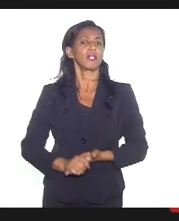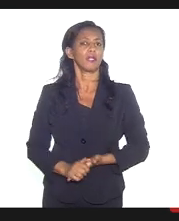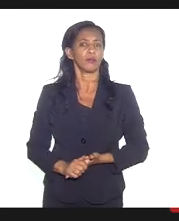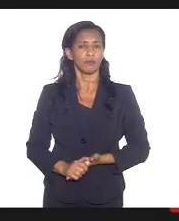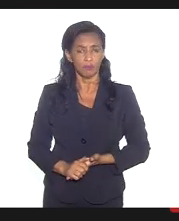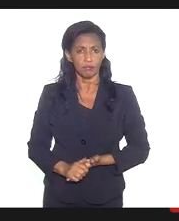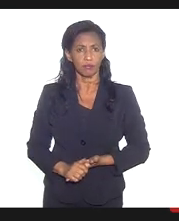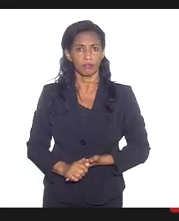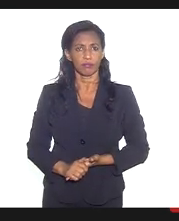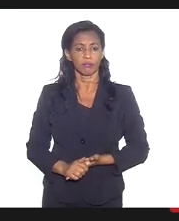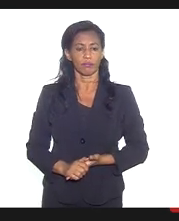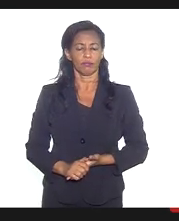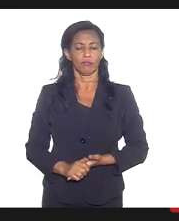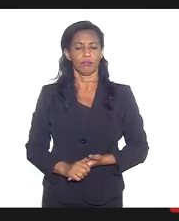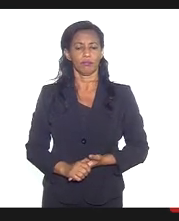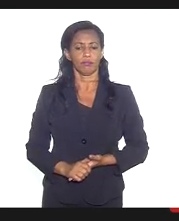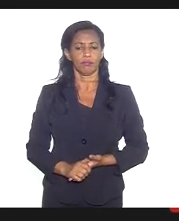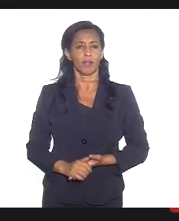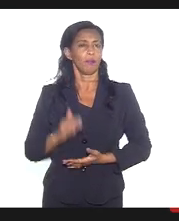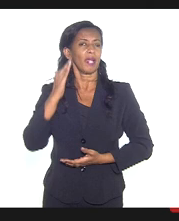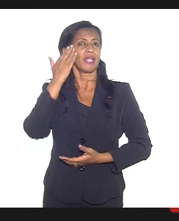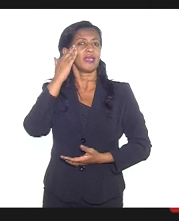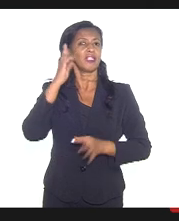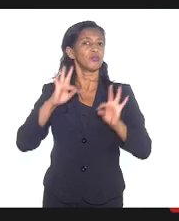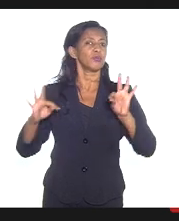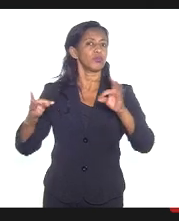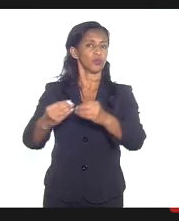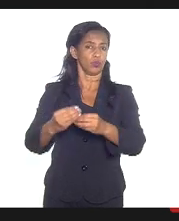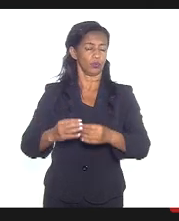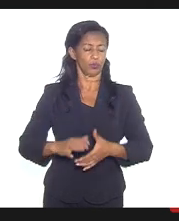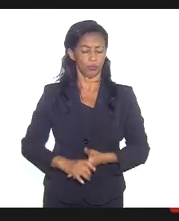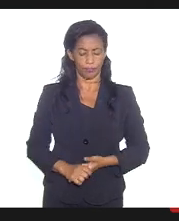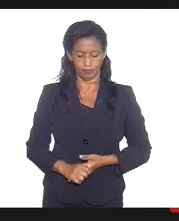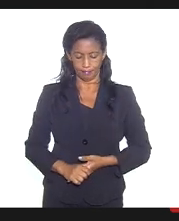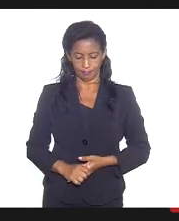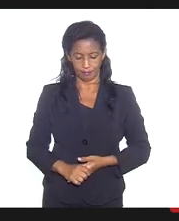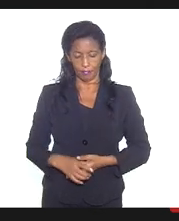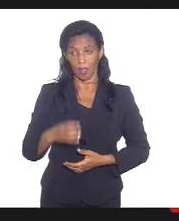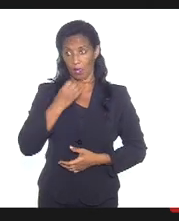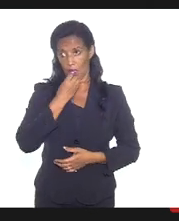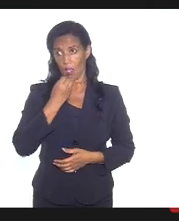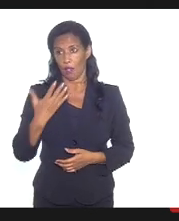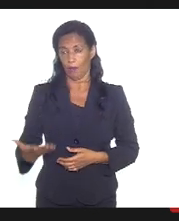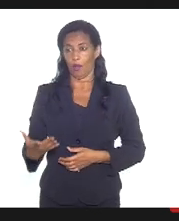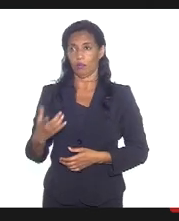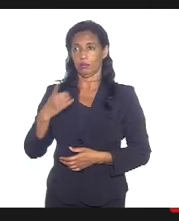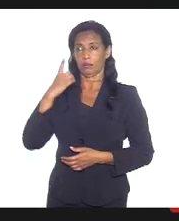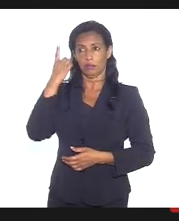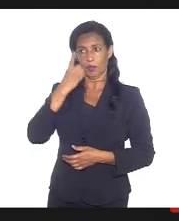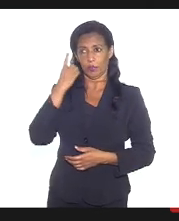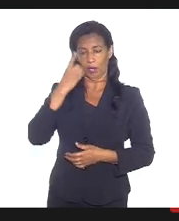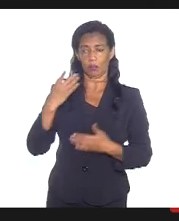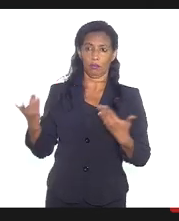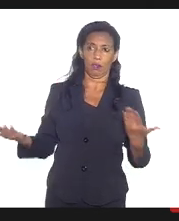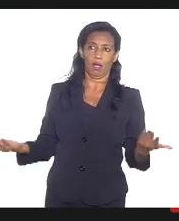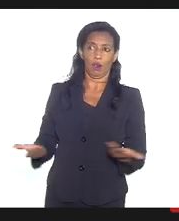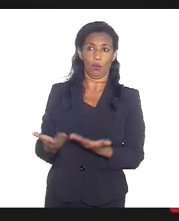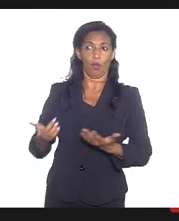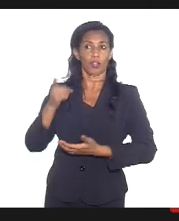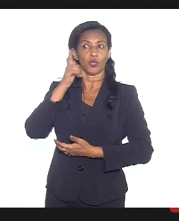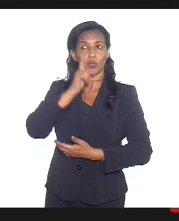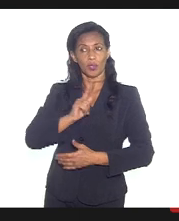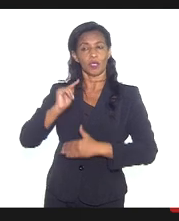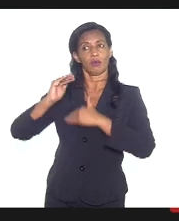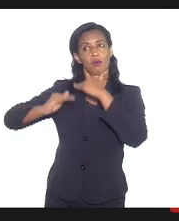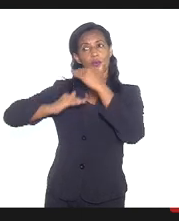de cumprimento de todos. Então, deputado, olha só, a gente conseguiu evoluir